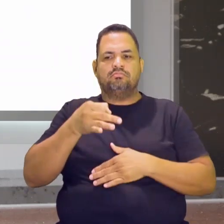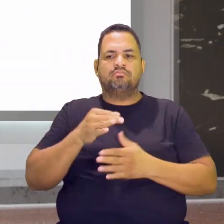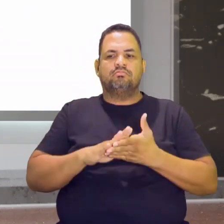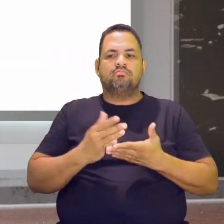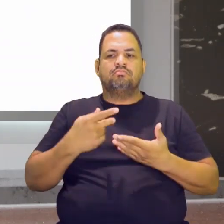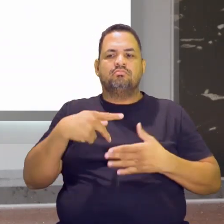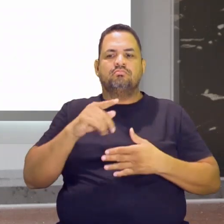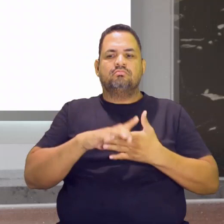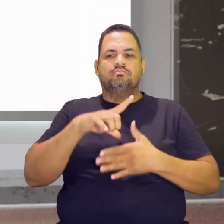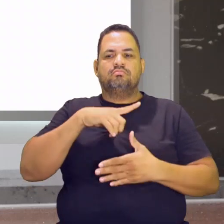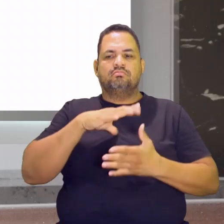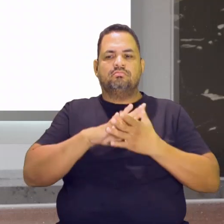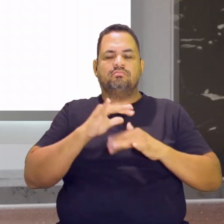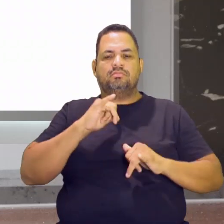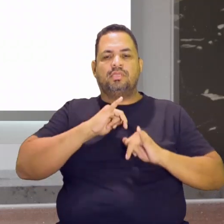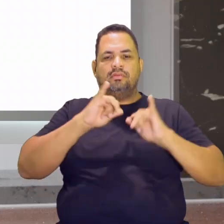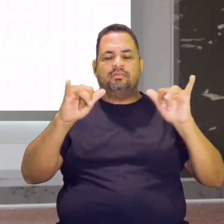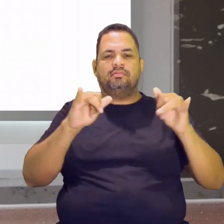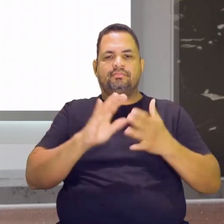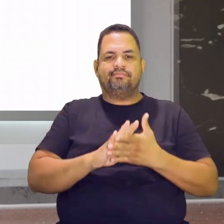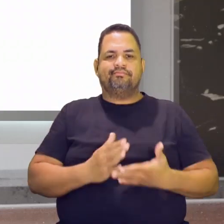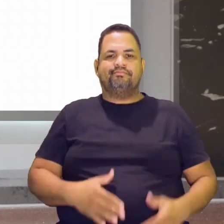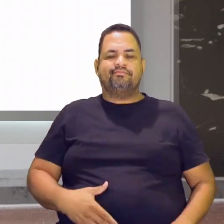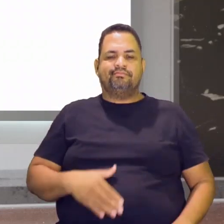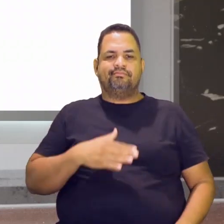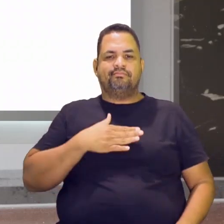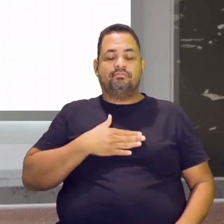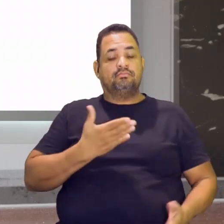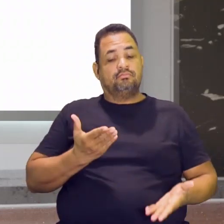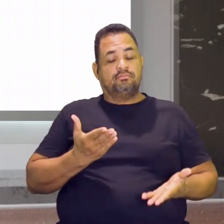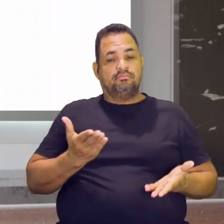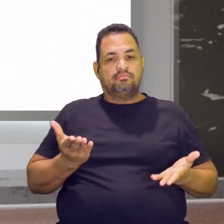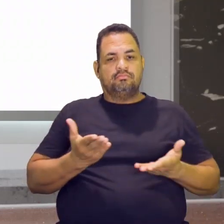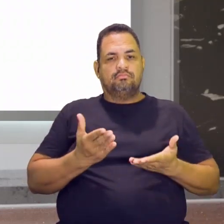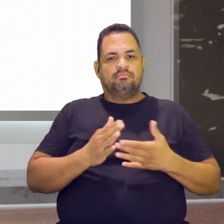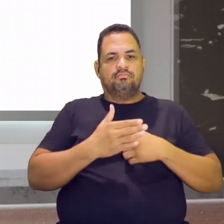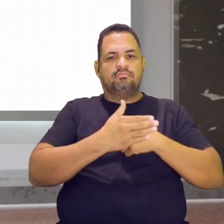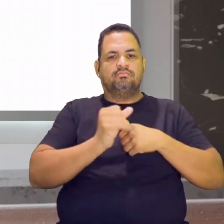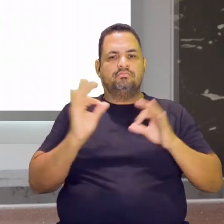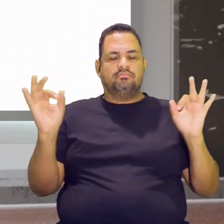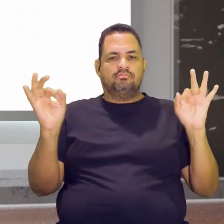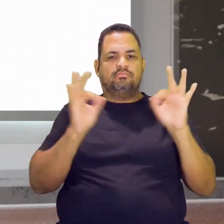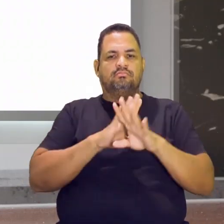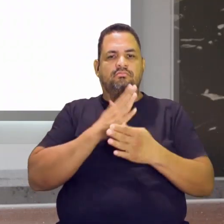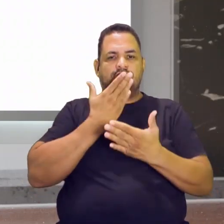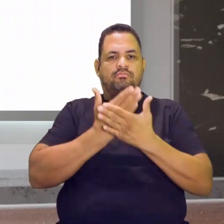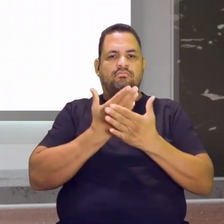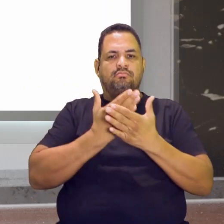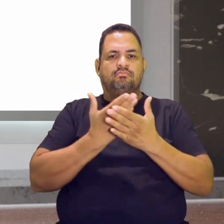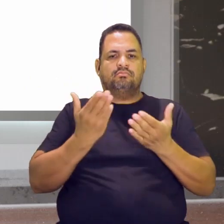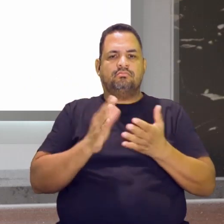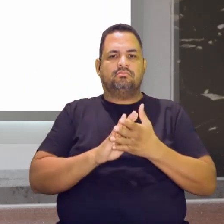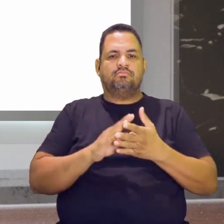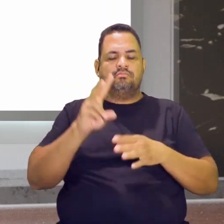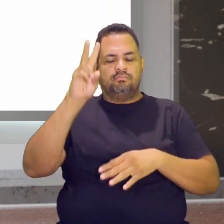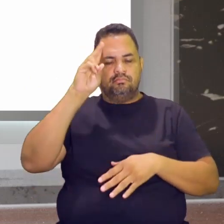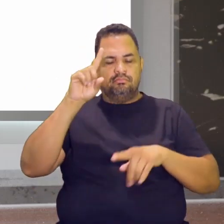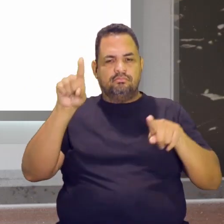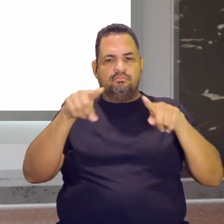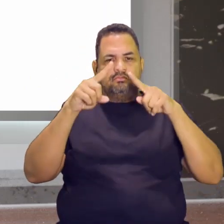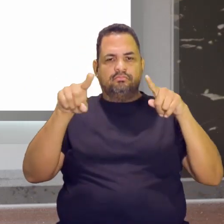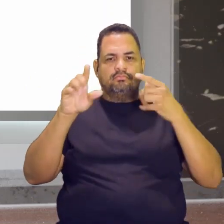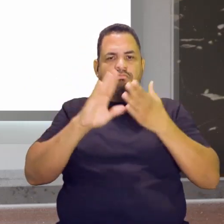Para que você tenha mais informação. Então, queridos, concluímos aqui os estudos sobre história da